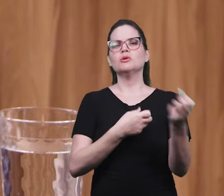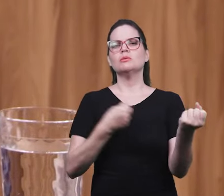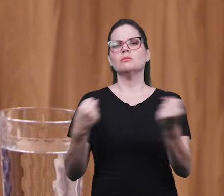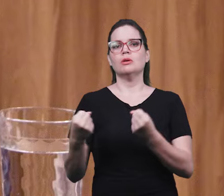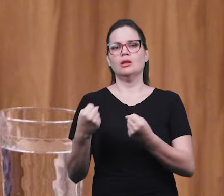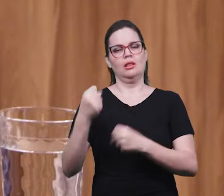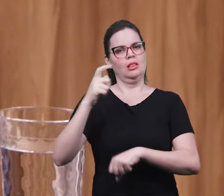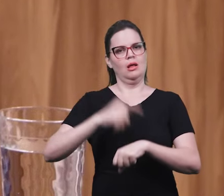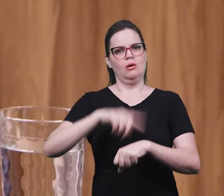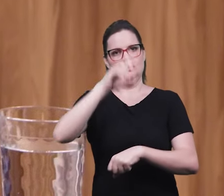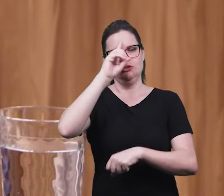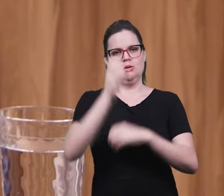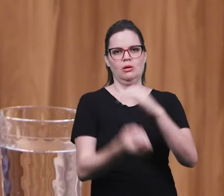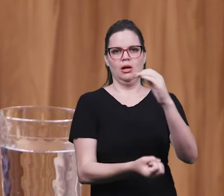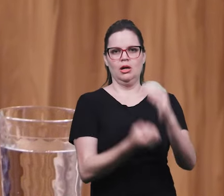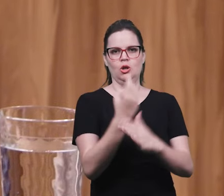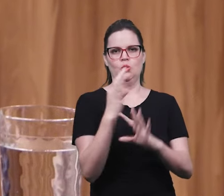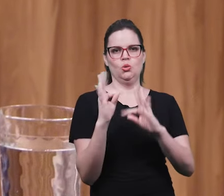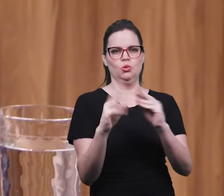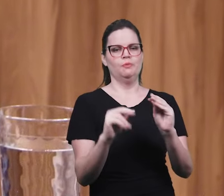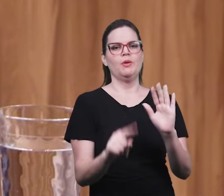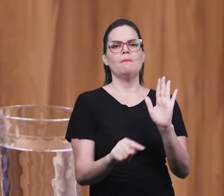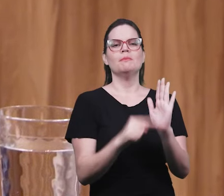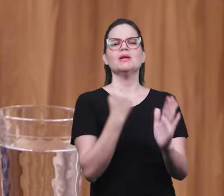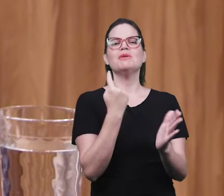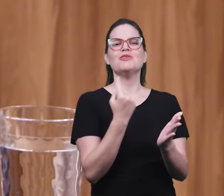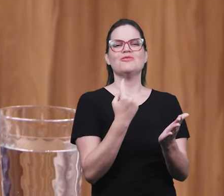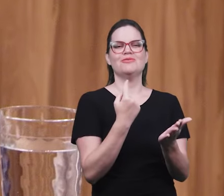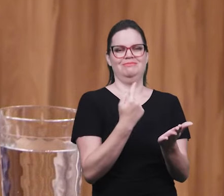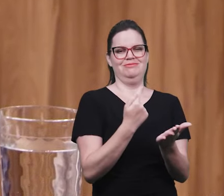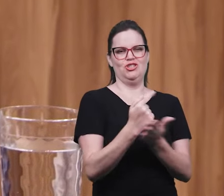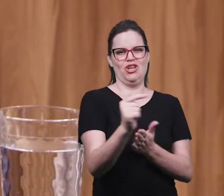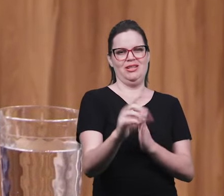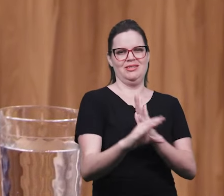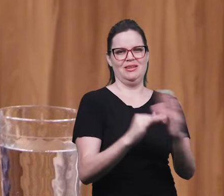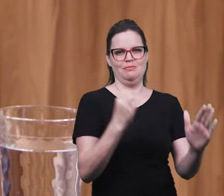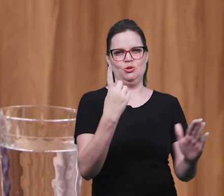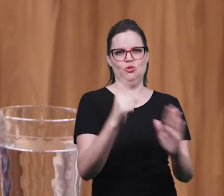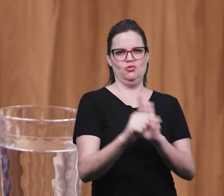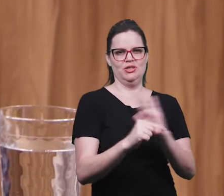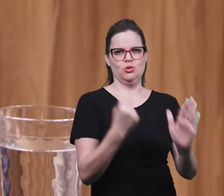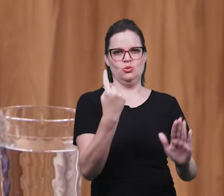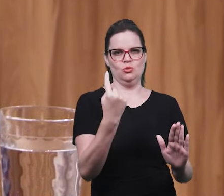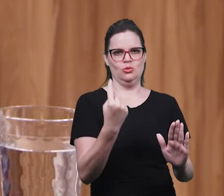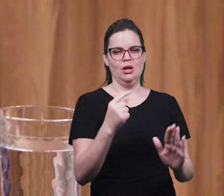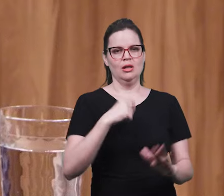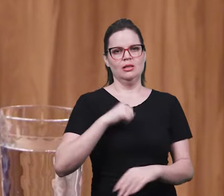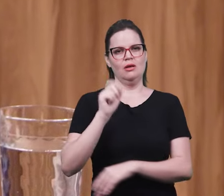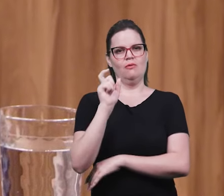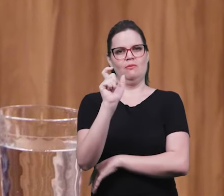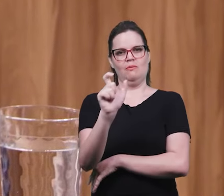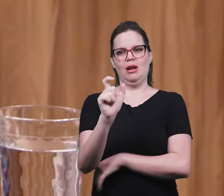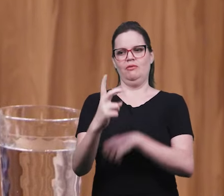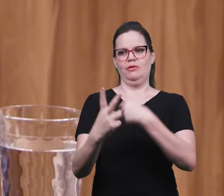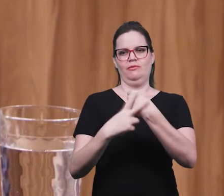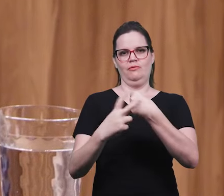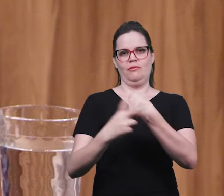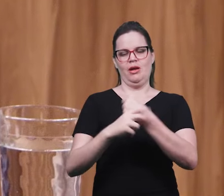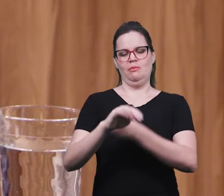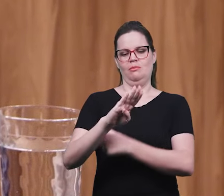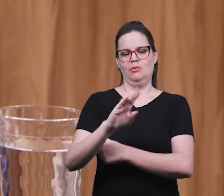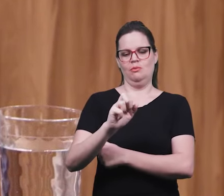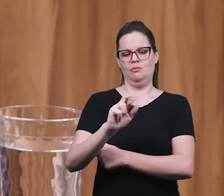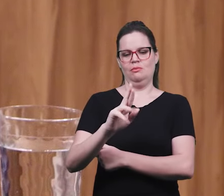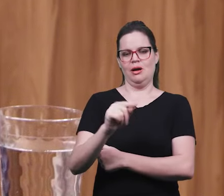criação. Então, você pega lá o primeiro versículo da Bíblia. No princípio, criou Deus. Esse verbo criar ali, que é o verbo barar, né, na